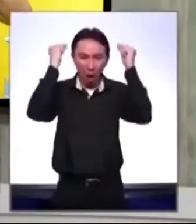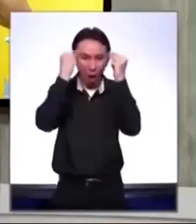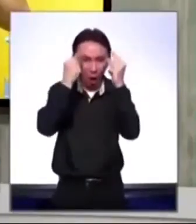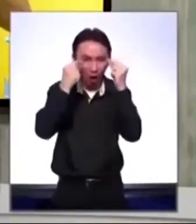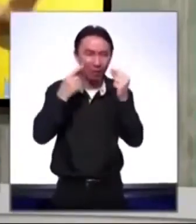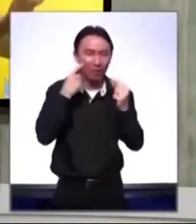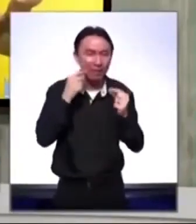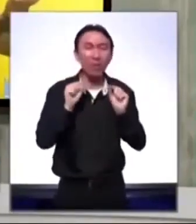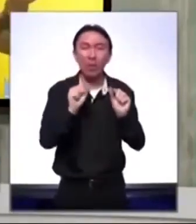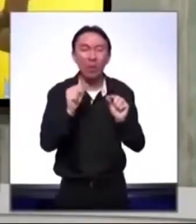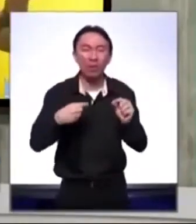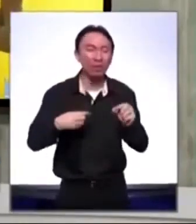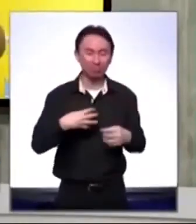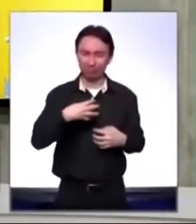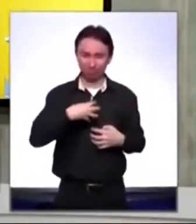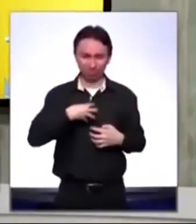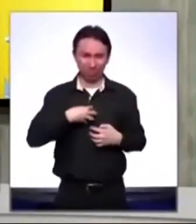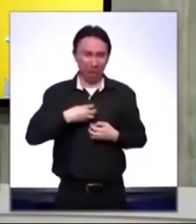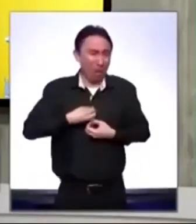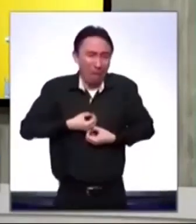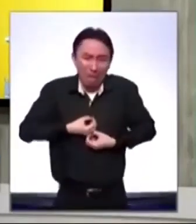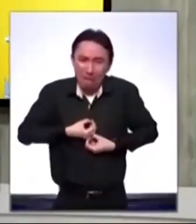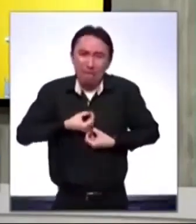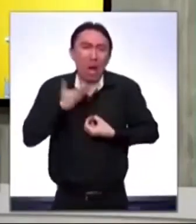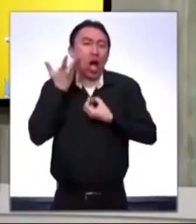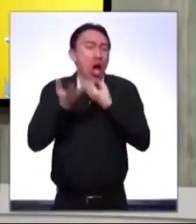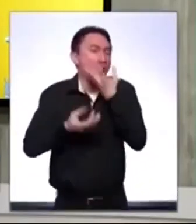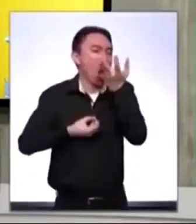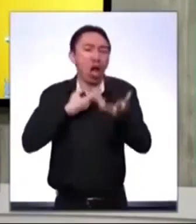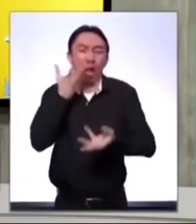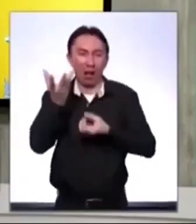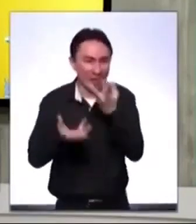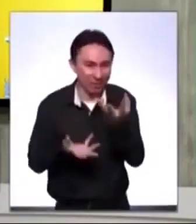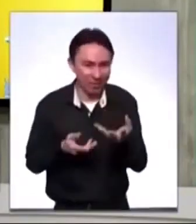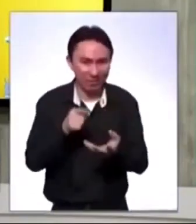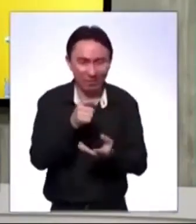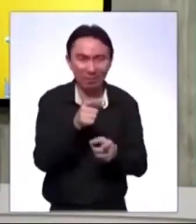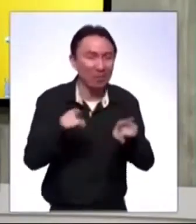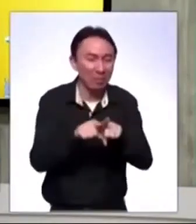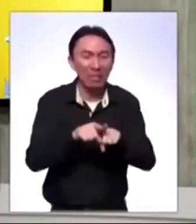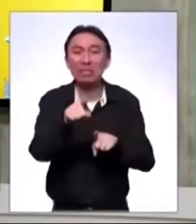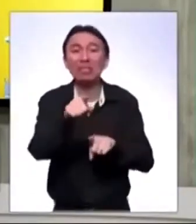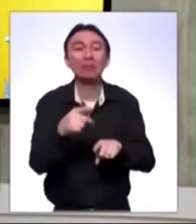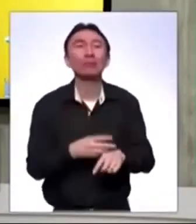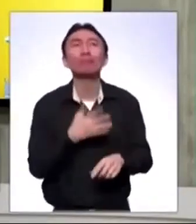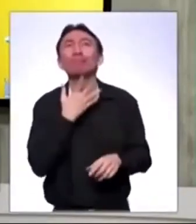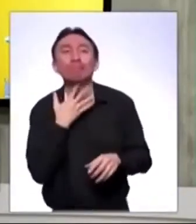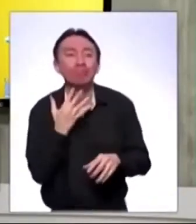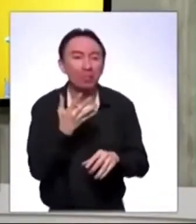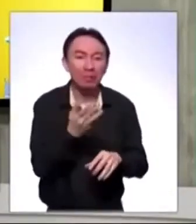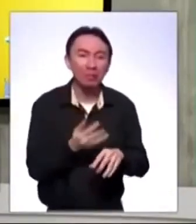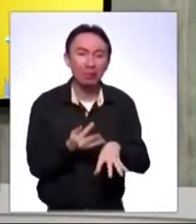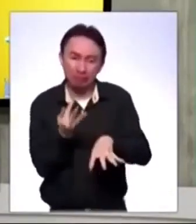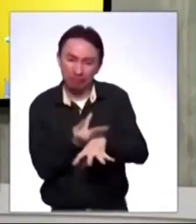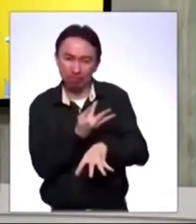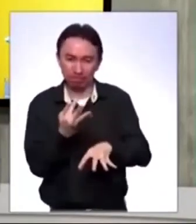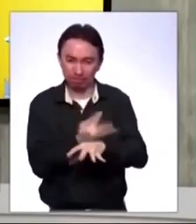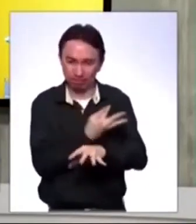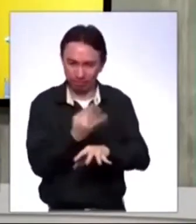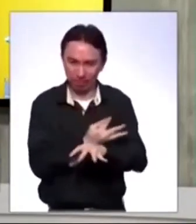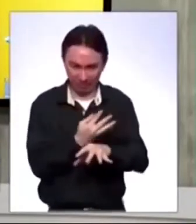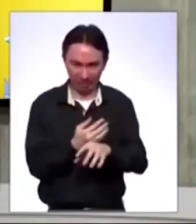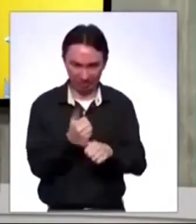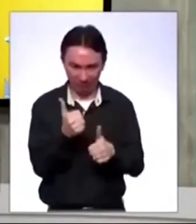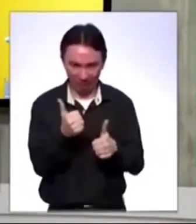de sauna emocional. Tudo bem? E ao mesmo tempo você educar os seus desejos. Então o teatro ele tem uma função também educativa.